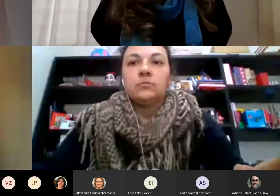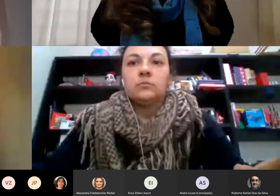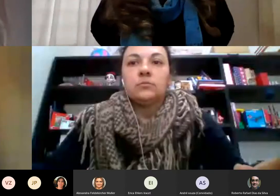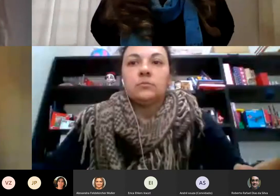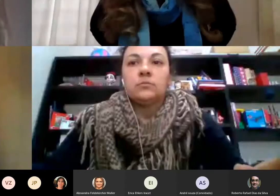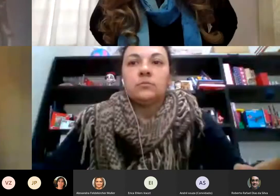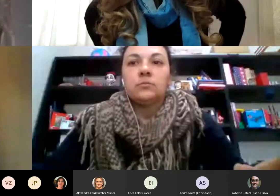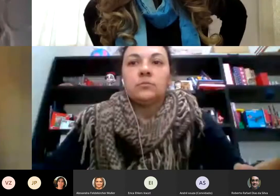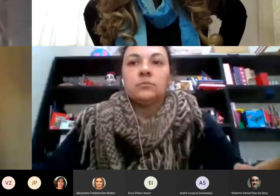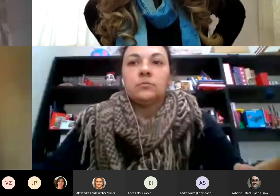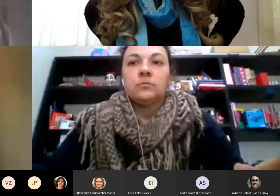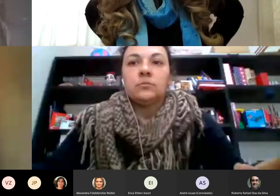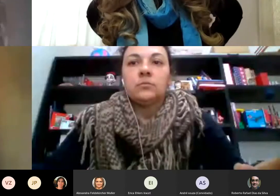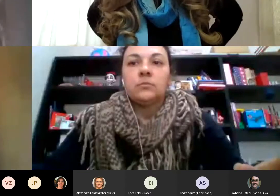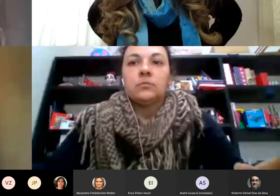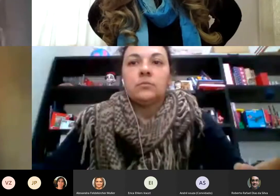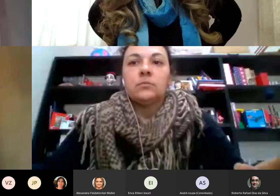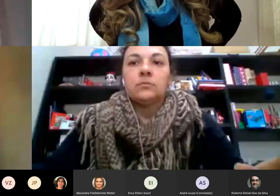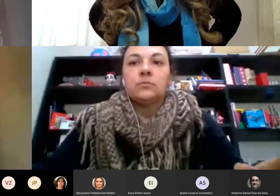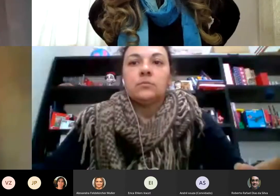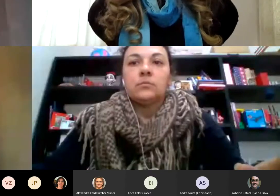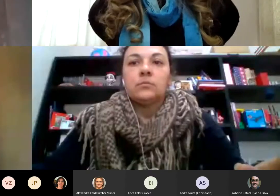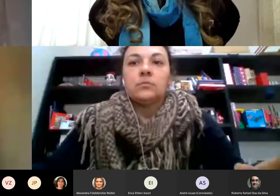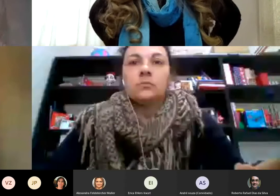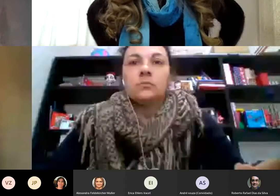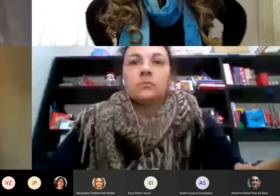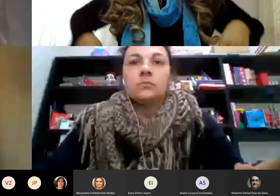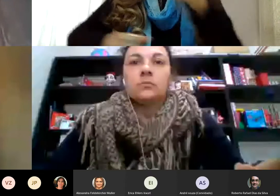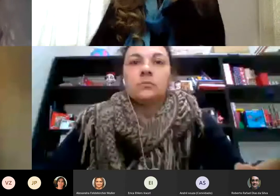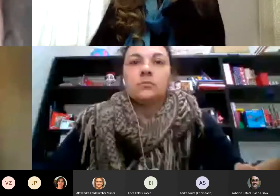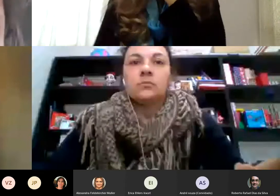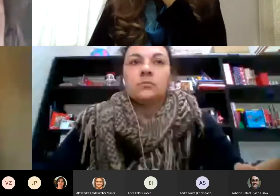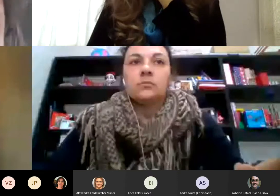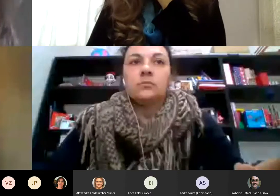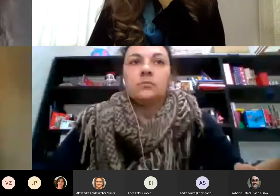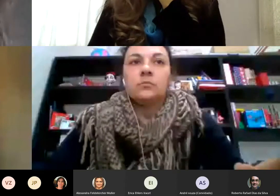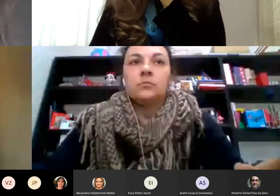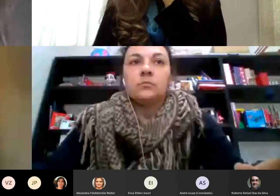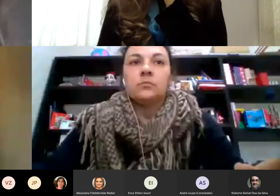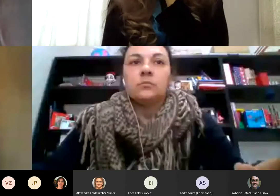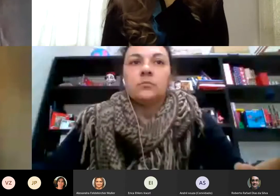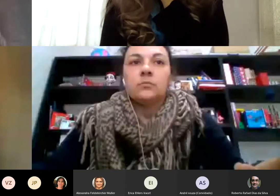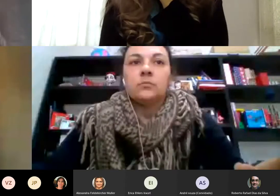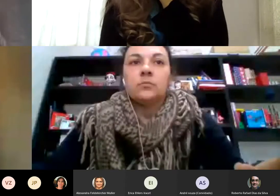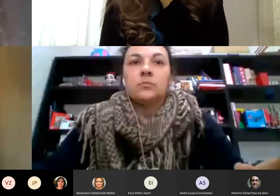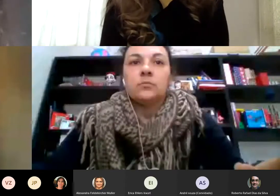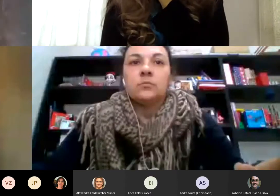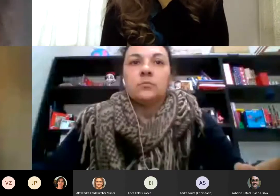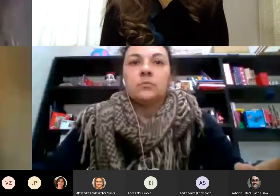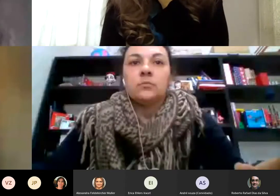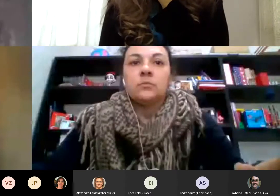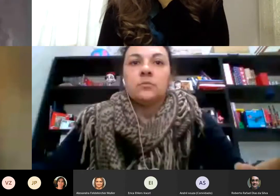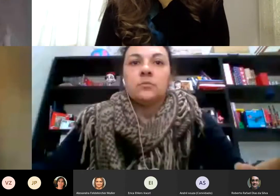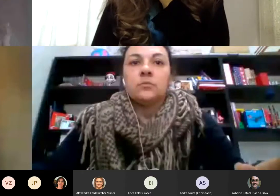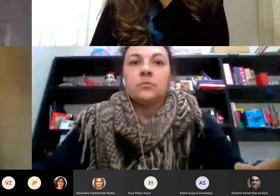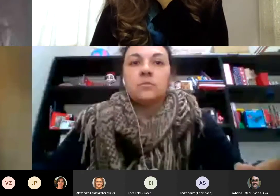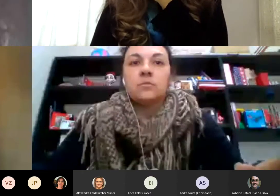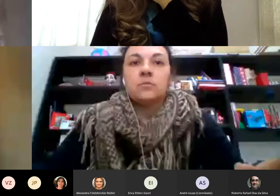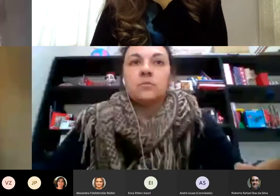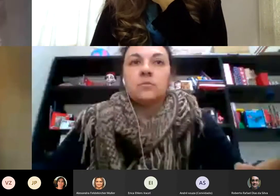um cérebro no próprio corpo. Esse cérebro produz, através de interações com o externo, uma inteligência, resposta,